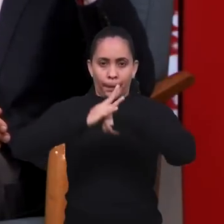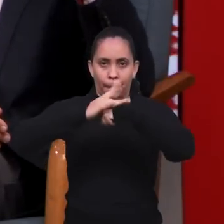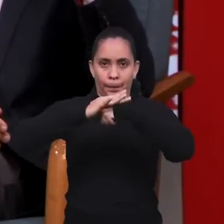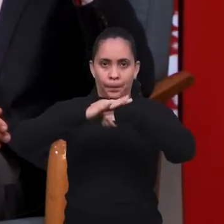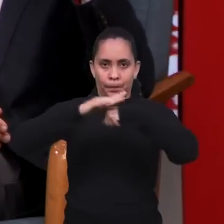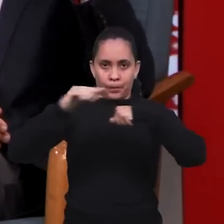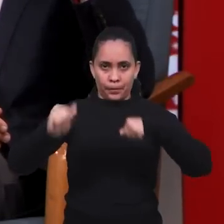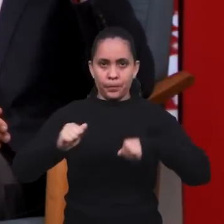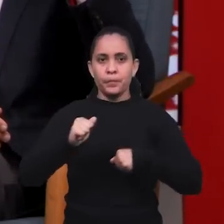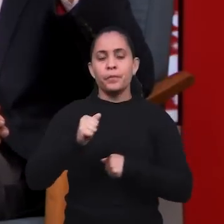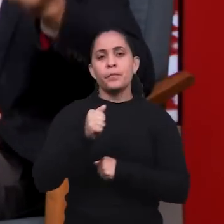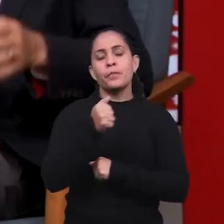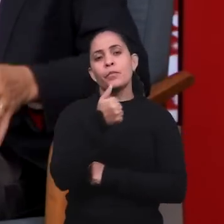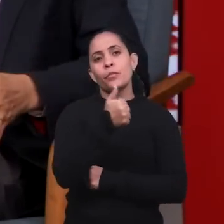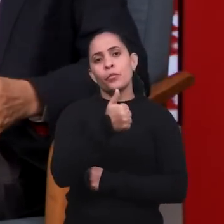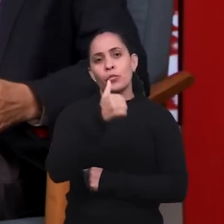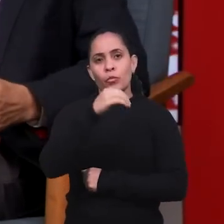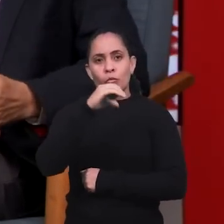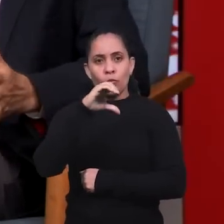dos 10 leprosos.